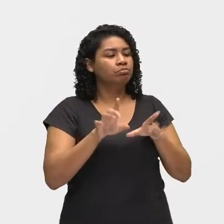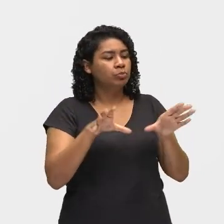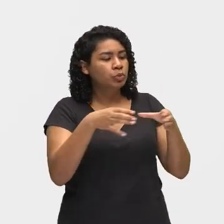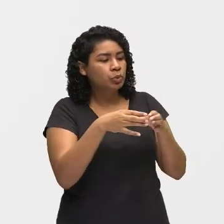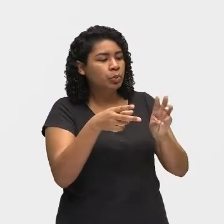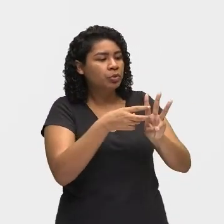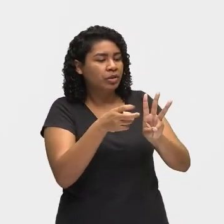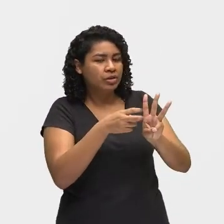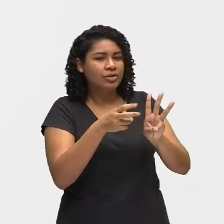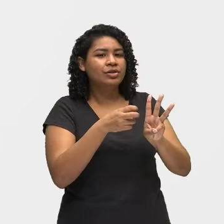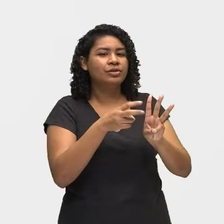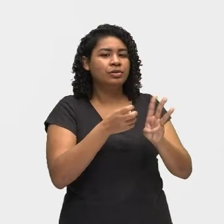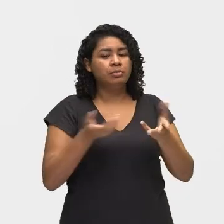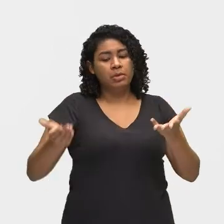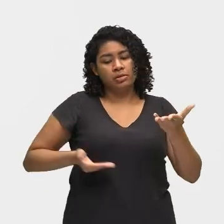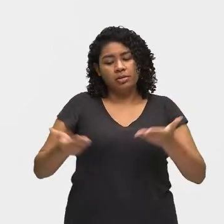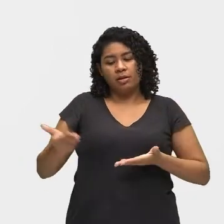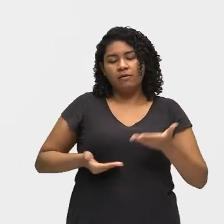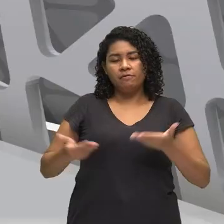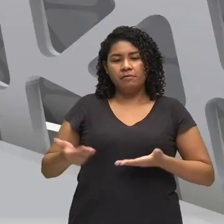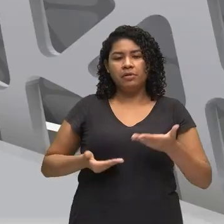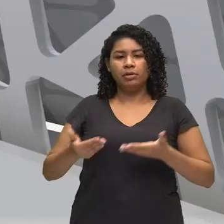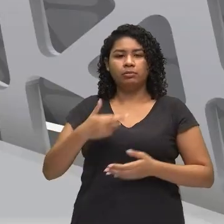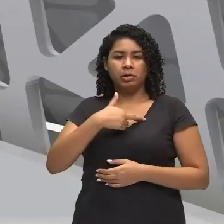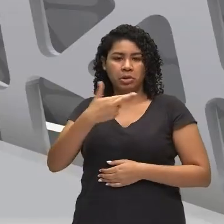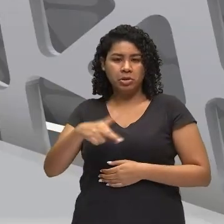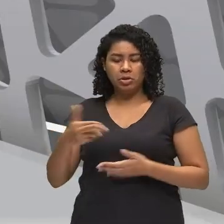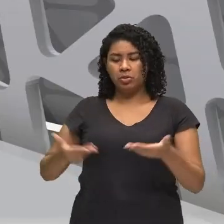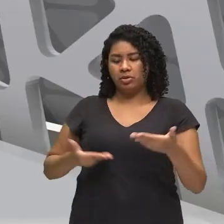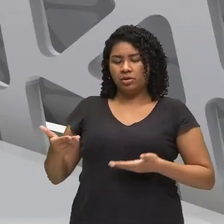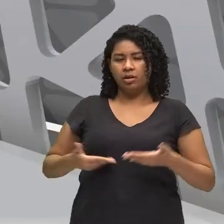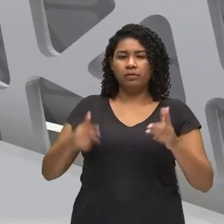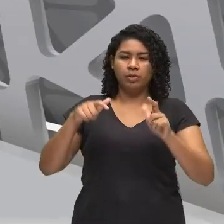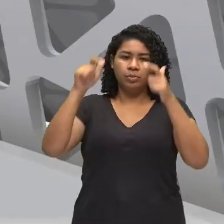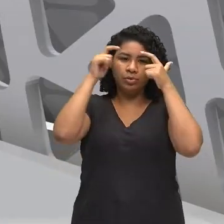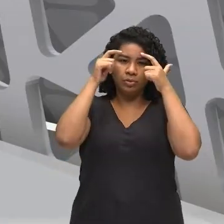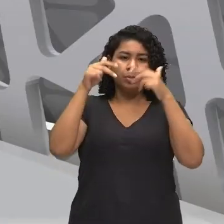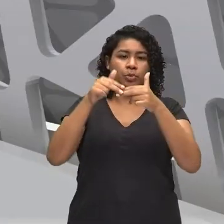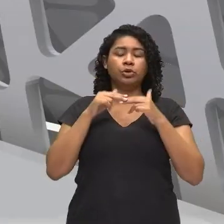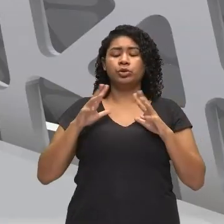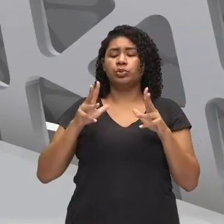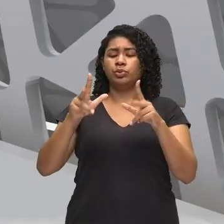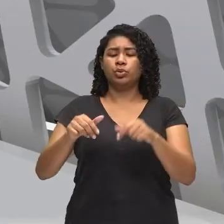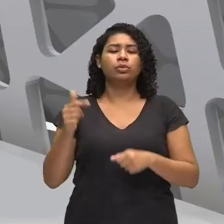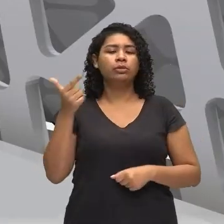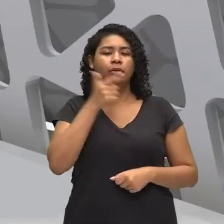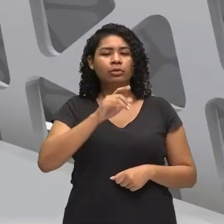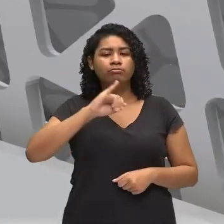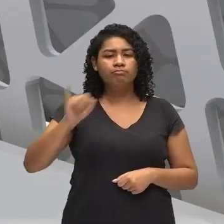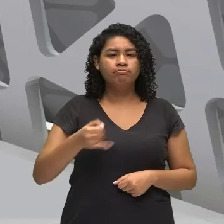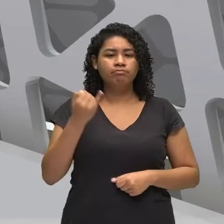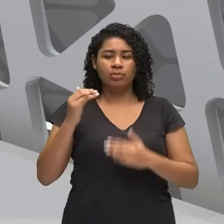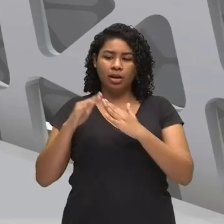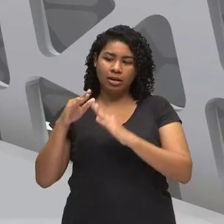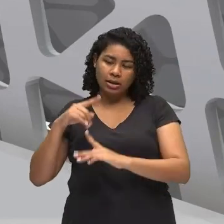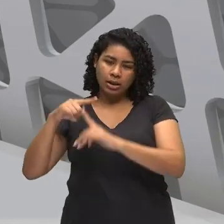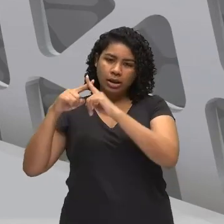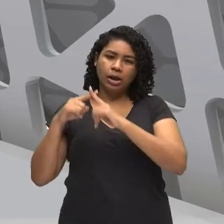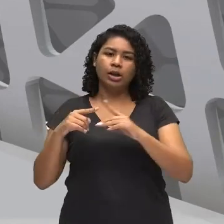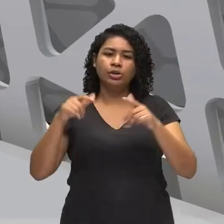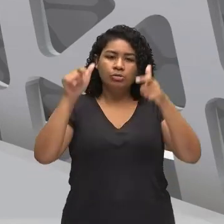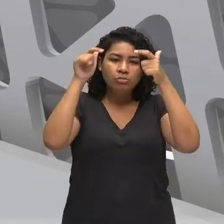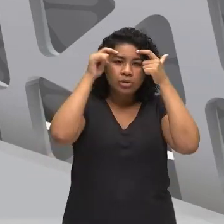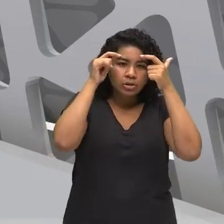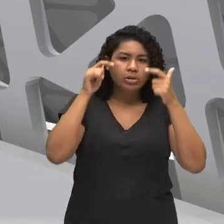coroa portuguesa. Então, no final das contas, todo mundo saía ganhando. Coroa, igreja e os colonos que